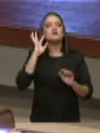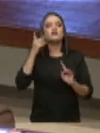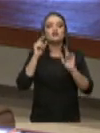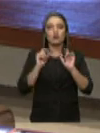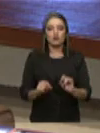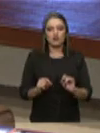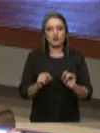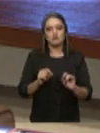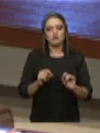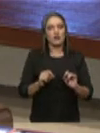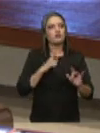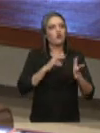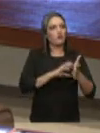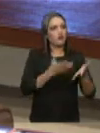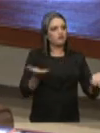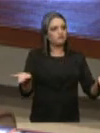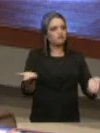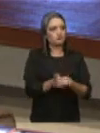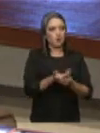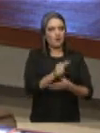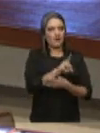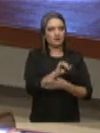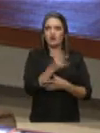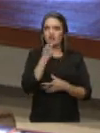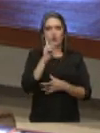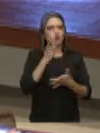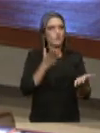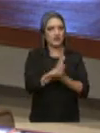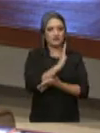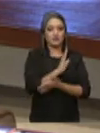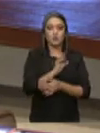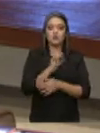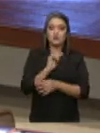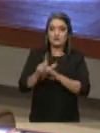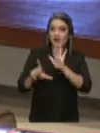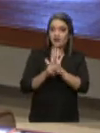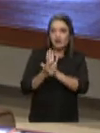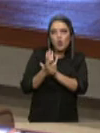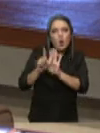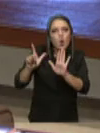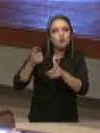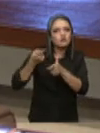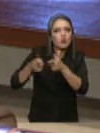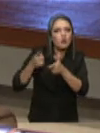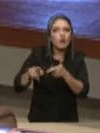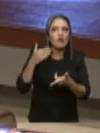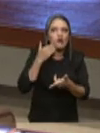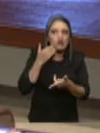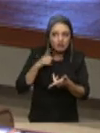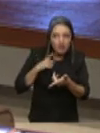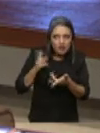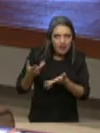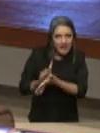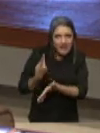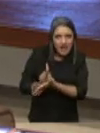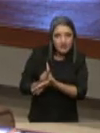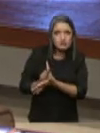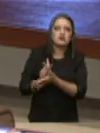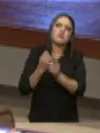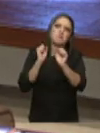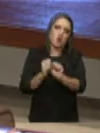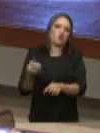de inconstitucionalidade. Se aquela lei tiver outros defeitos, nada impede que se volte com uma outra declaração. Então,